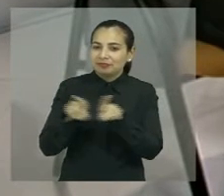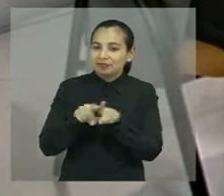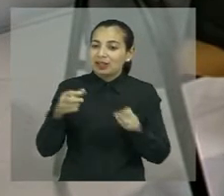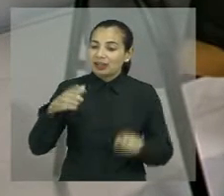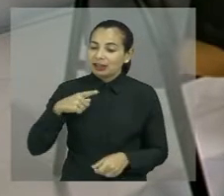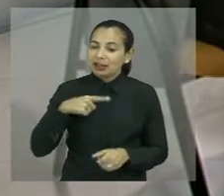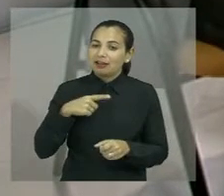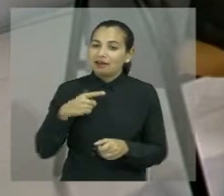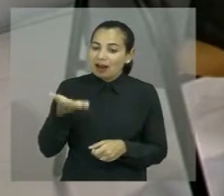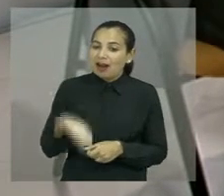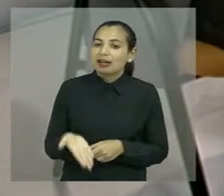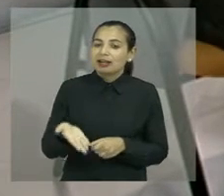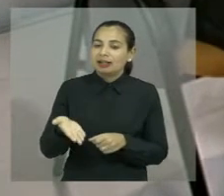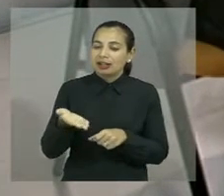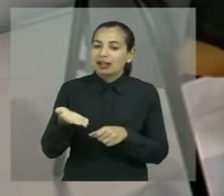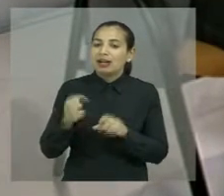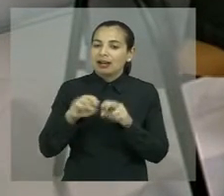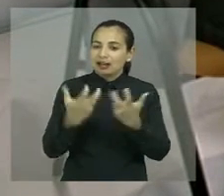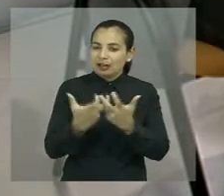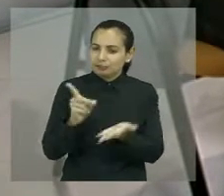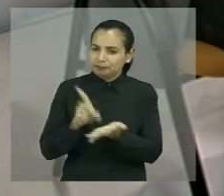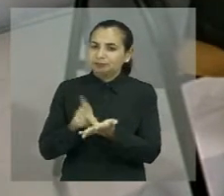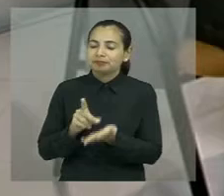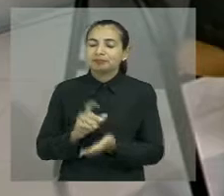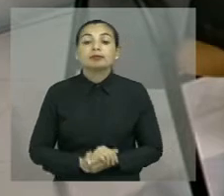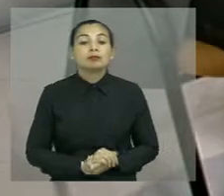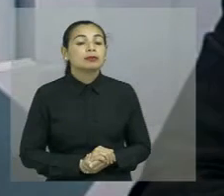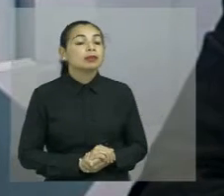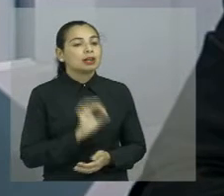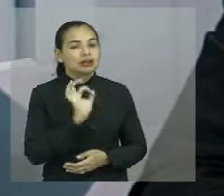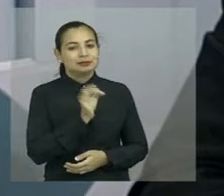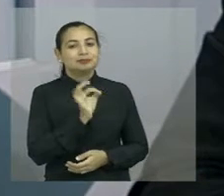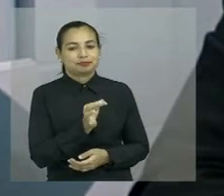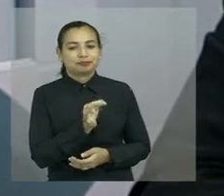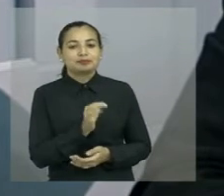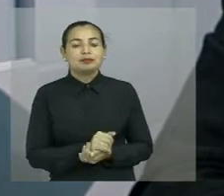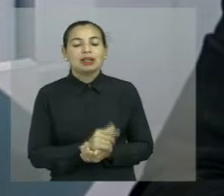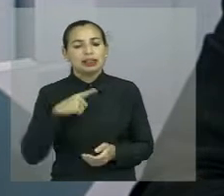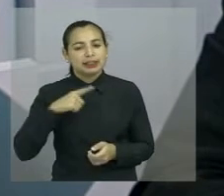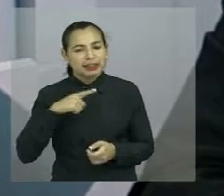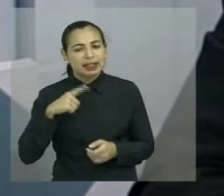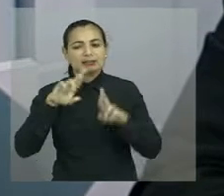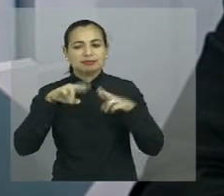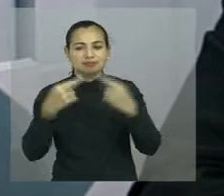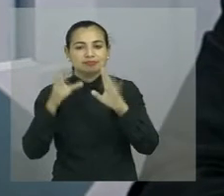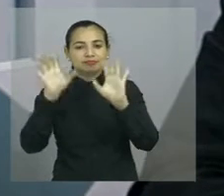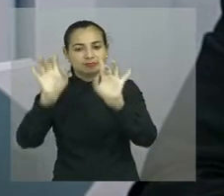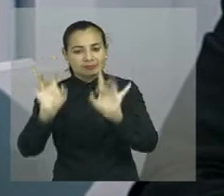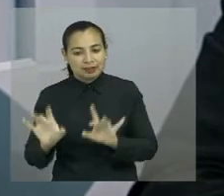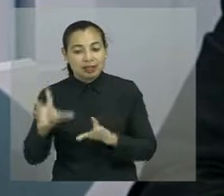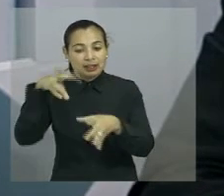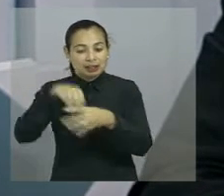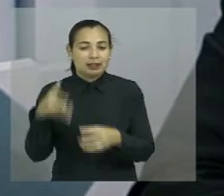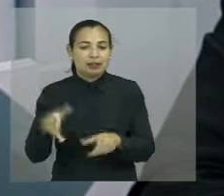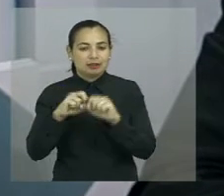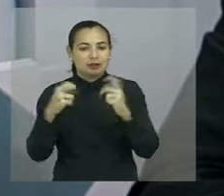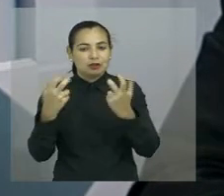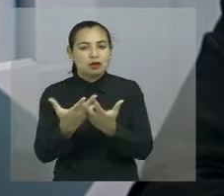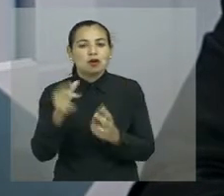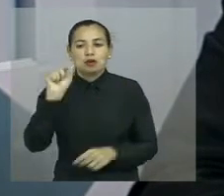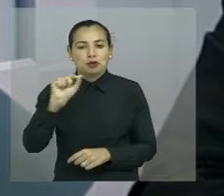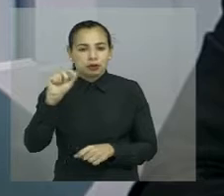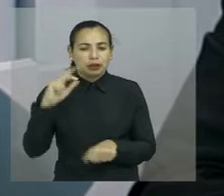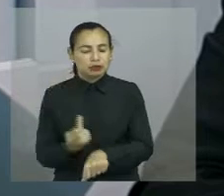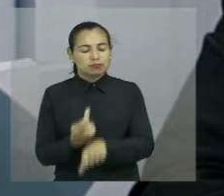aqui na Câmara Municipal. Exato, nós fizemos diversas sessões solenes aqui na Câmara para